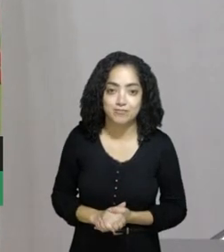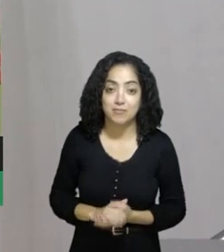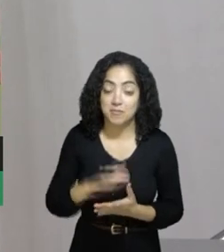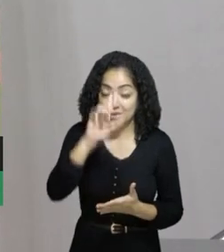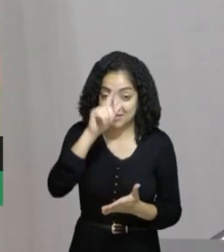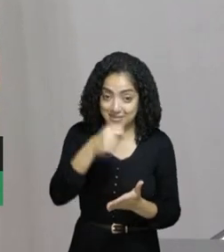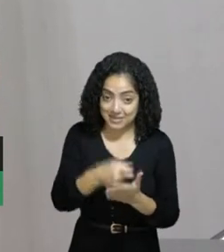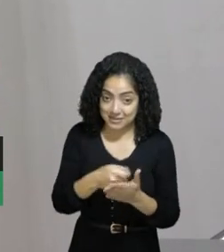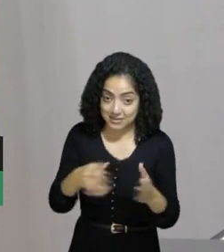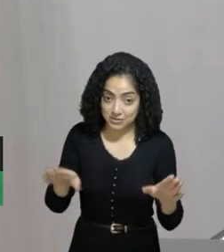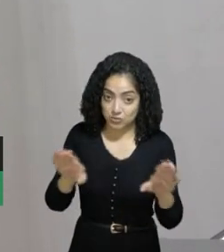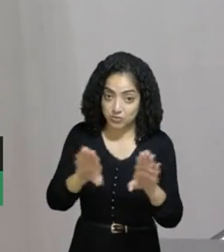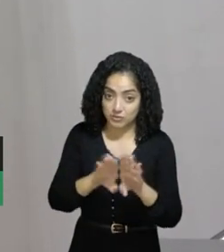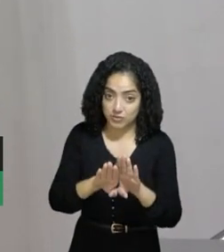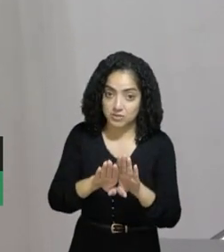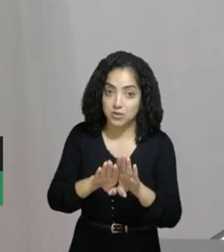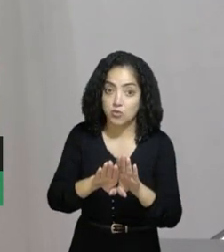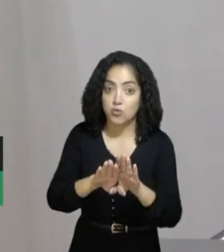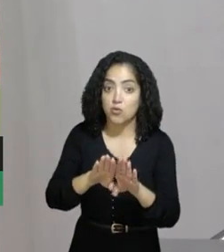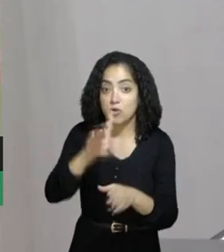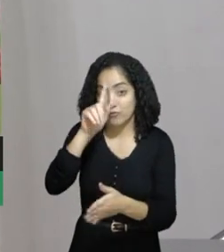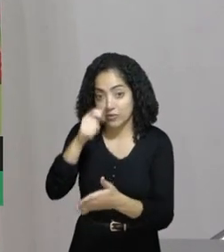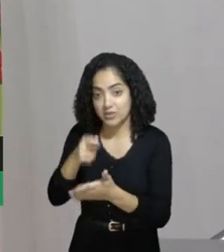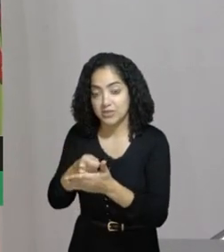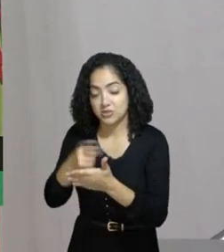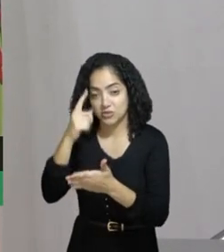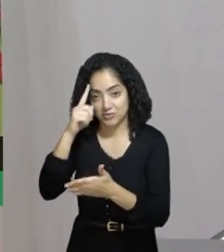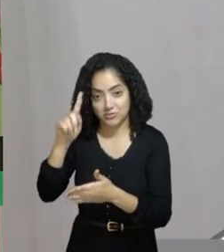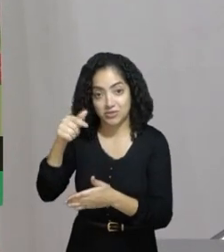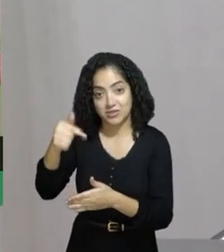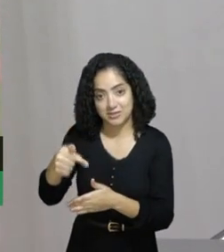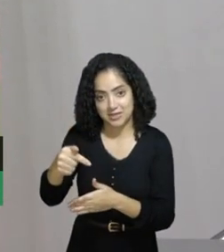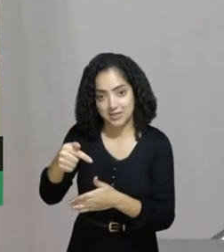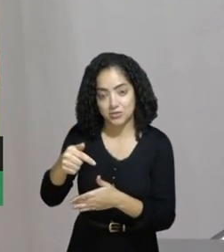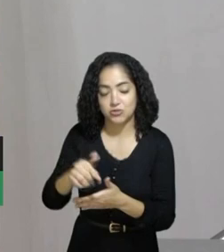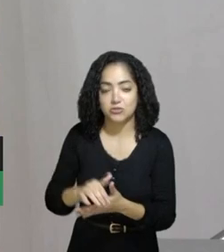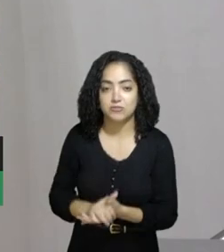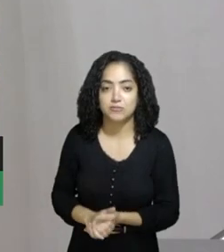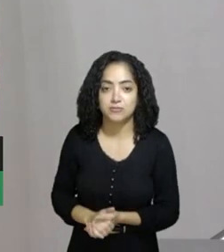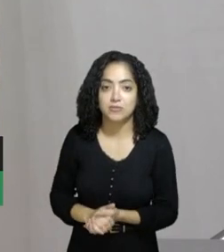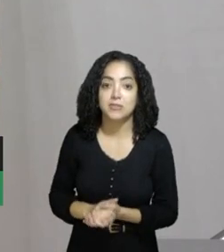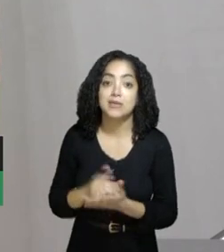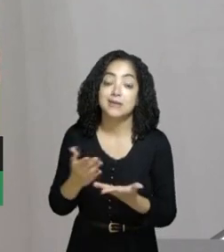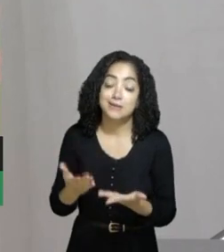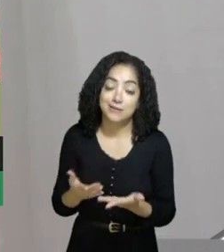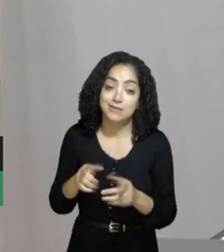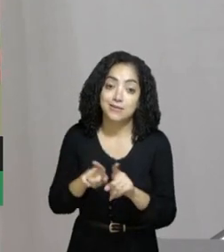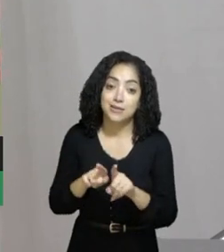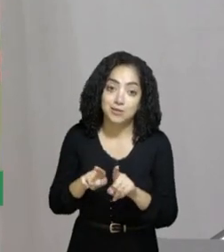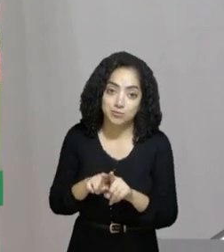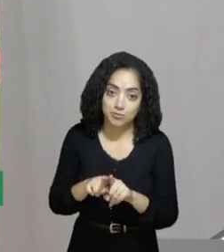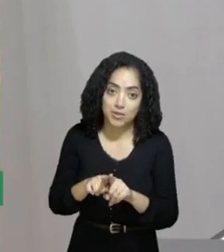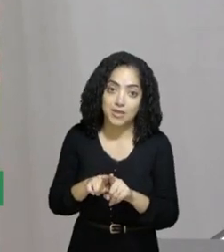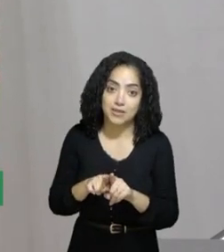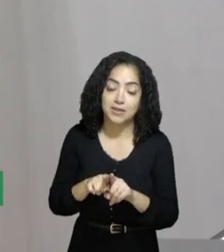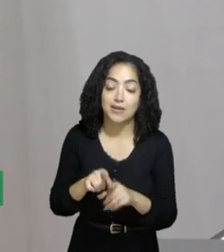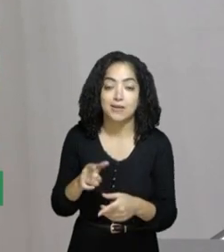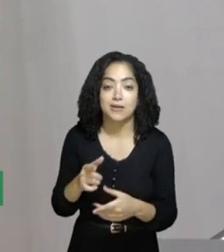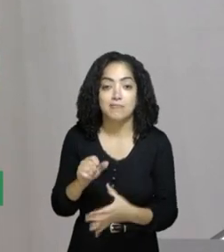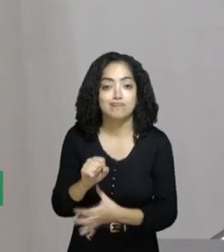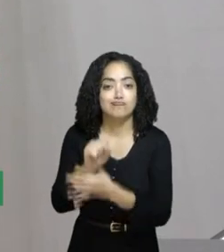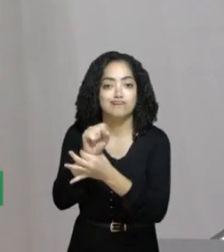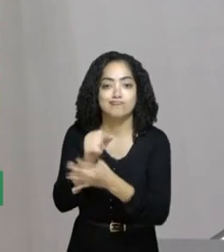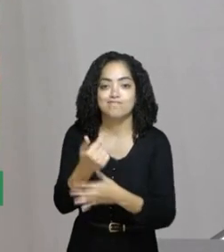de fechamento só foi tomada no dia 7. Isso, claro, contribuiu também para a insegurança da